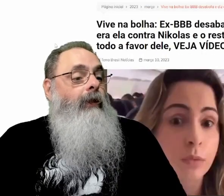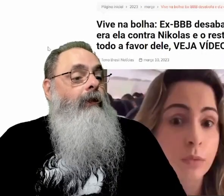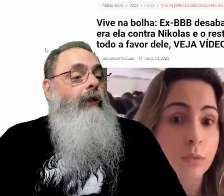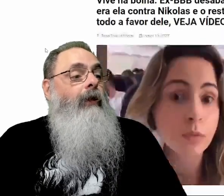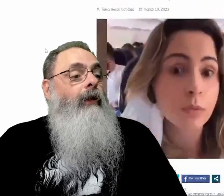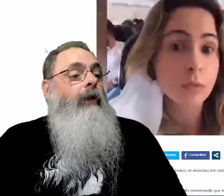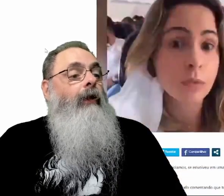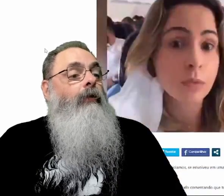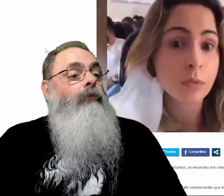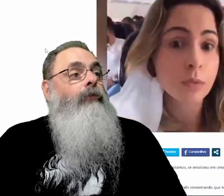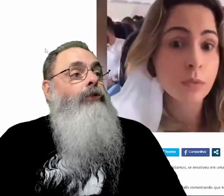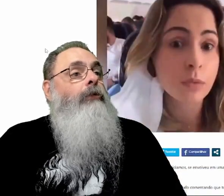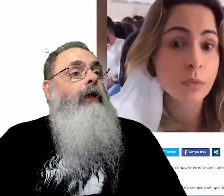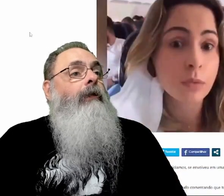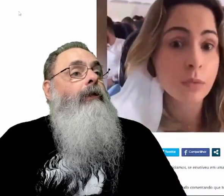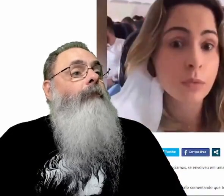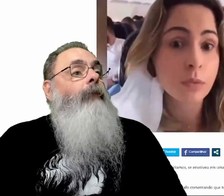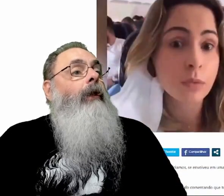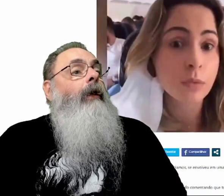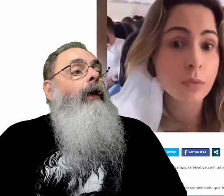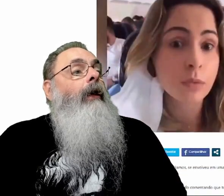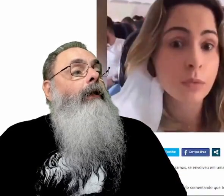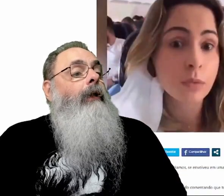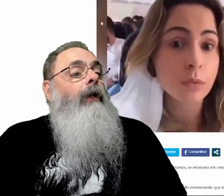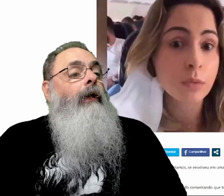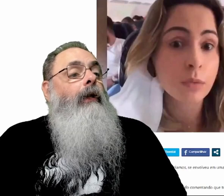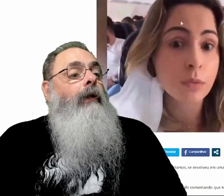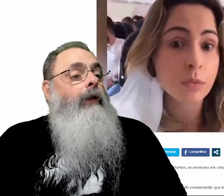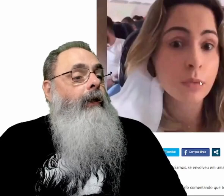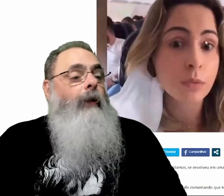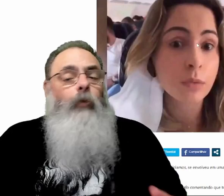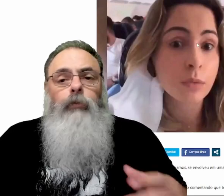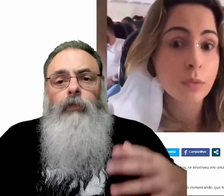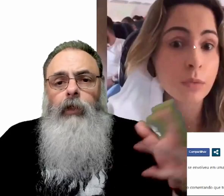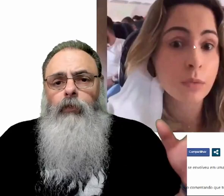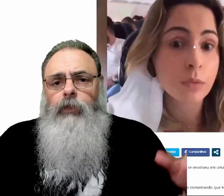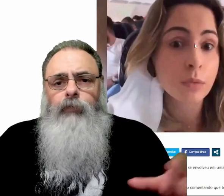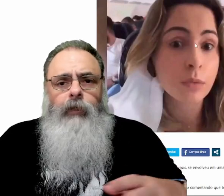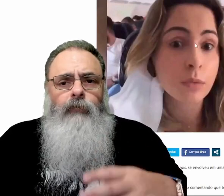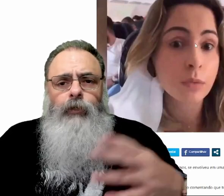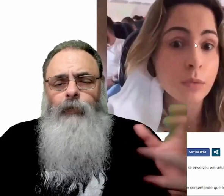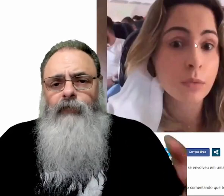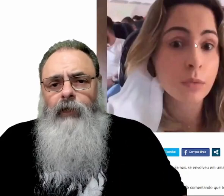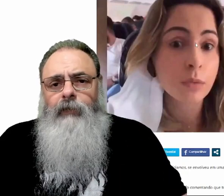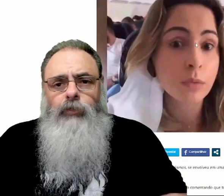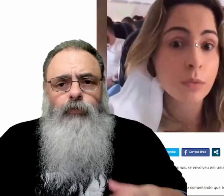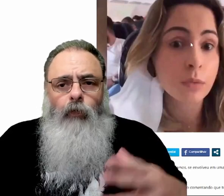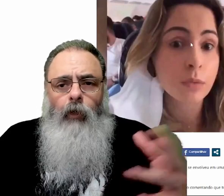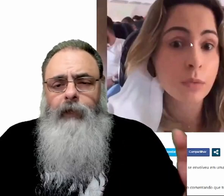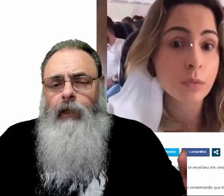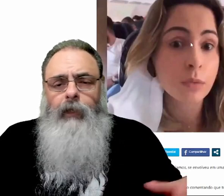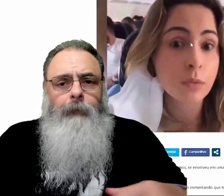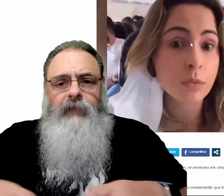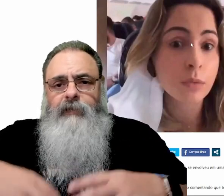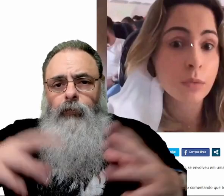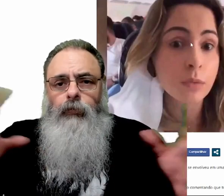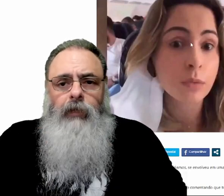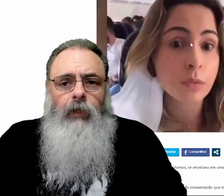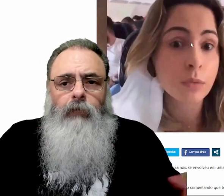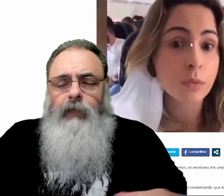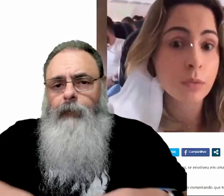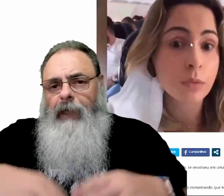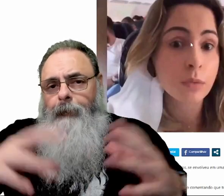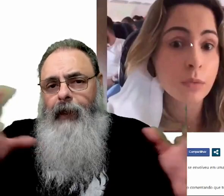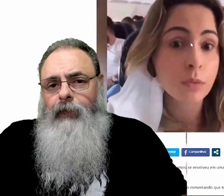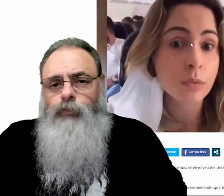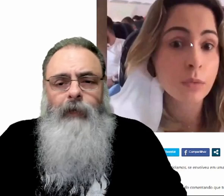tem aqui o vídeo dela né ela reclamou do Nicolas falou que ele fez uma fala transformamica queria prisão do